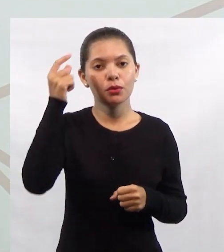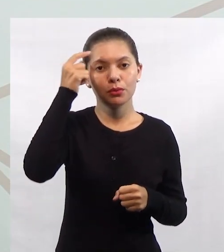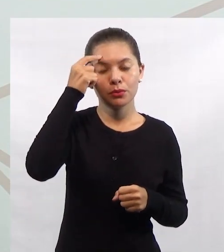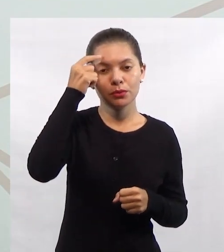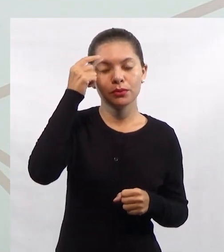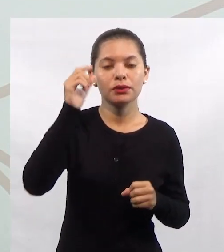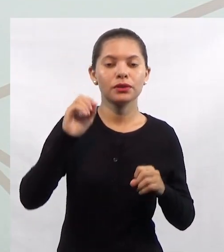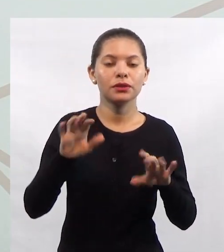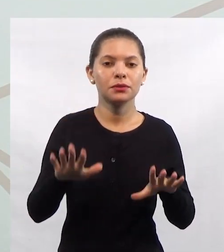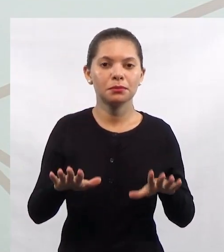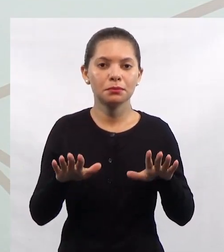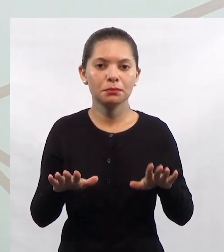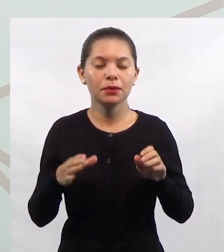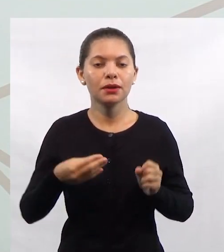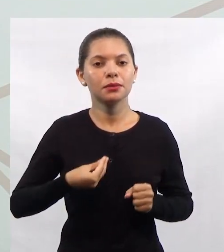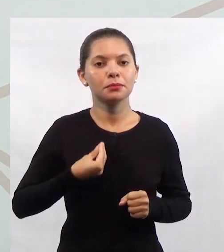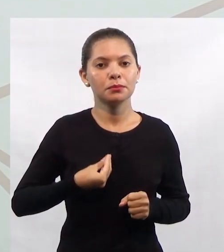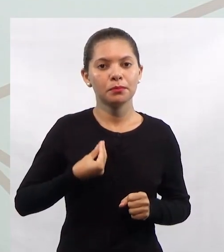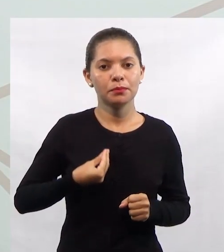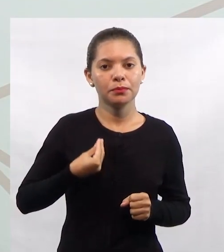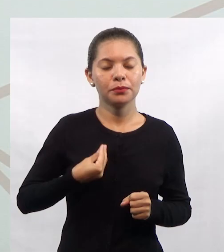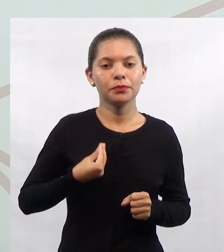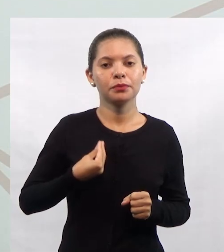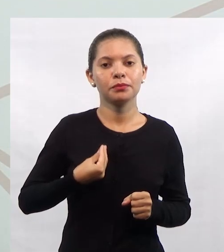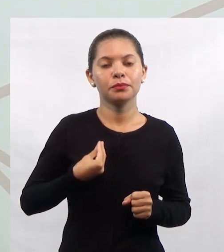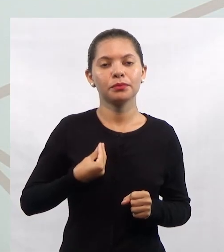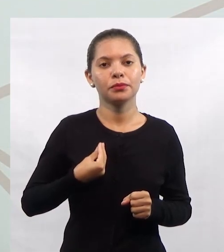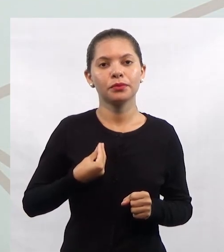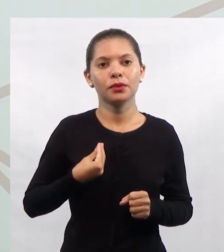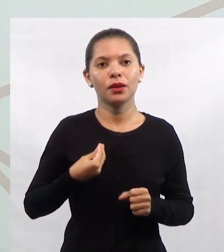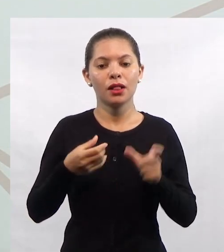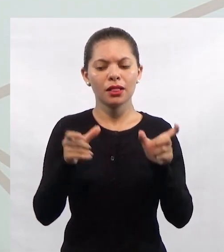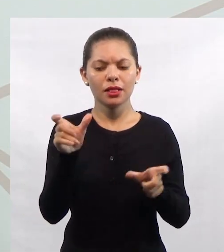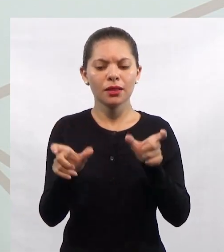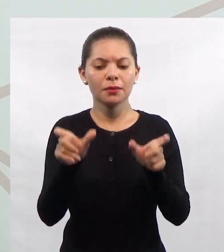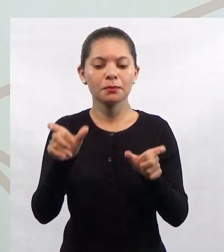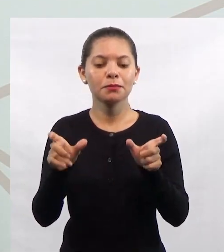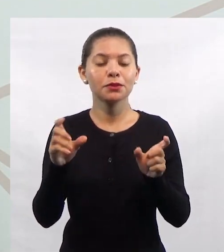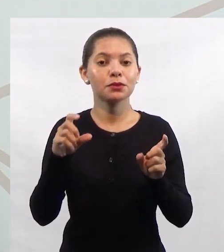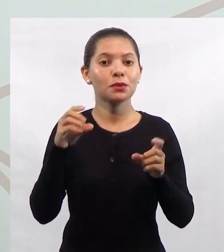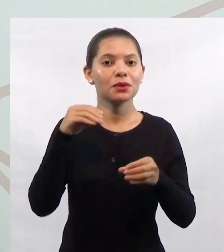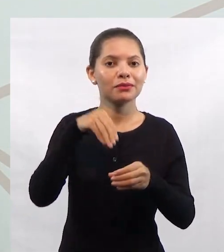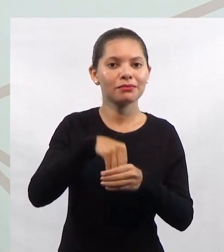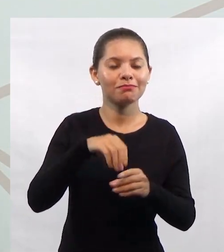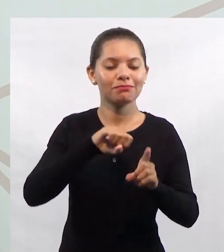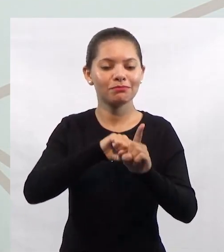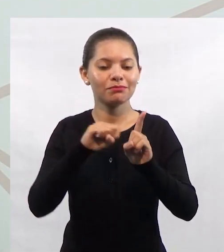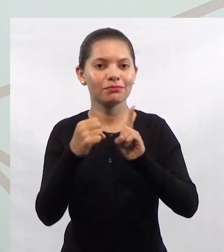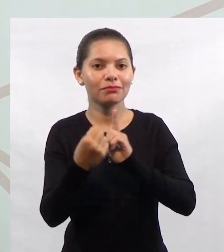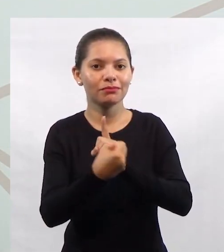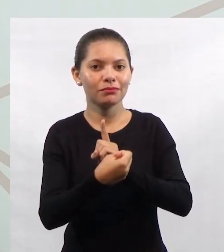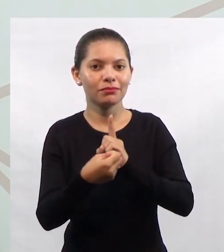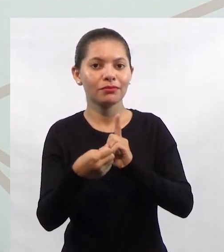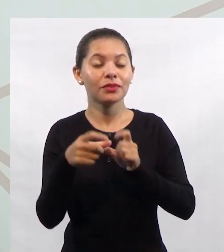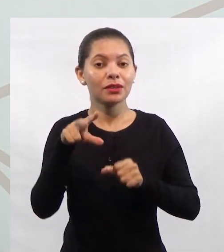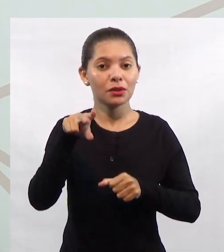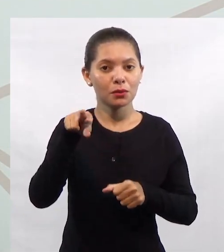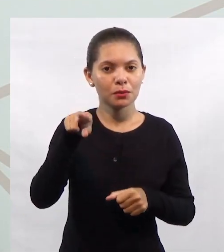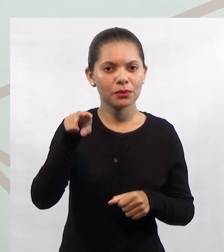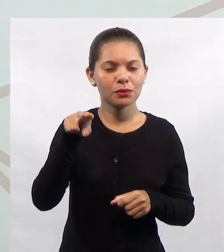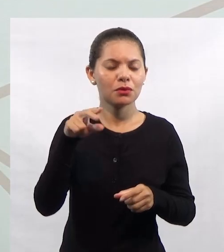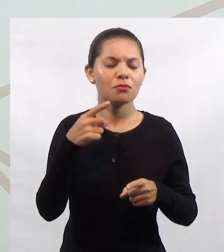participação consciente, mas uma participação ativa desse sujeito na sociedade.